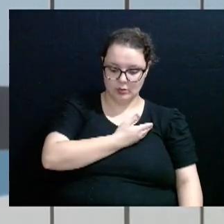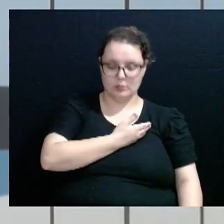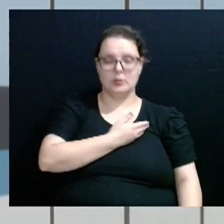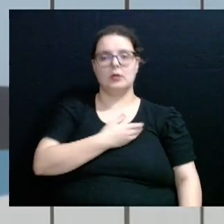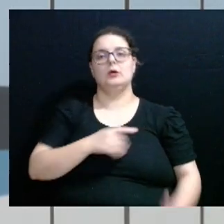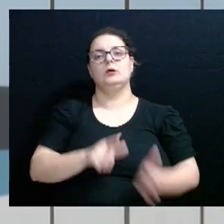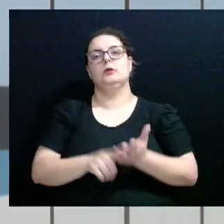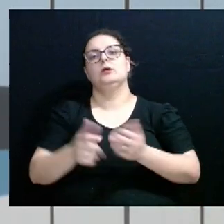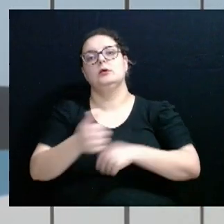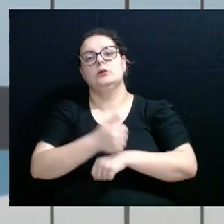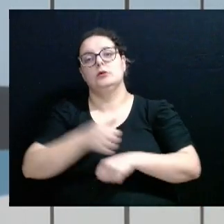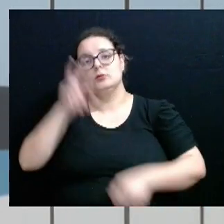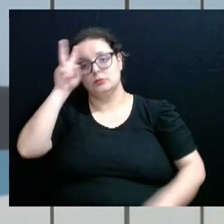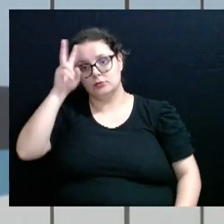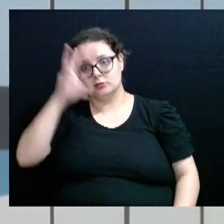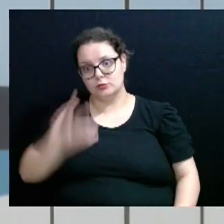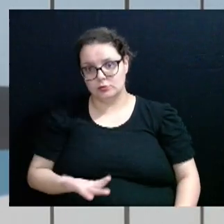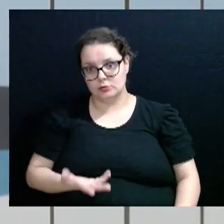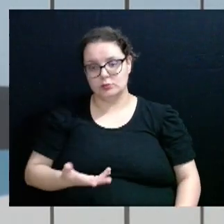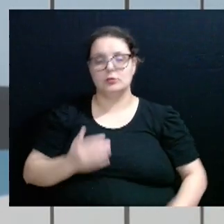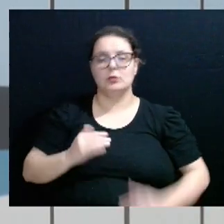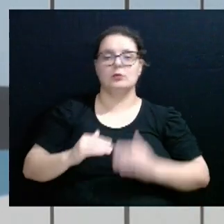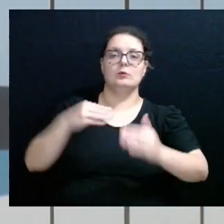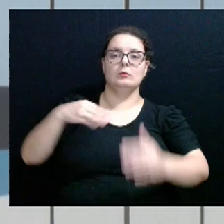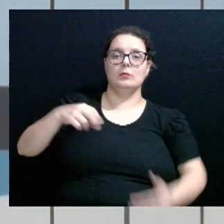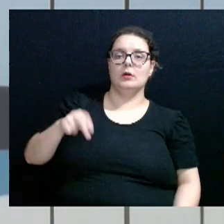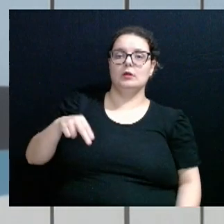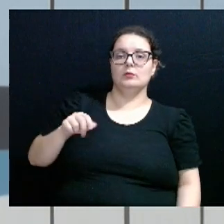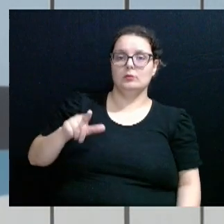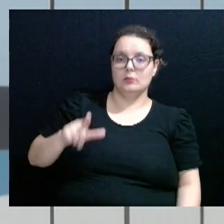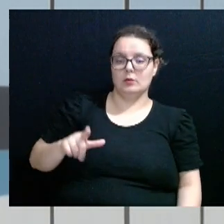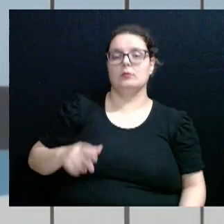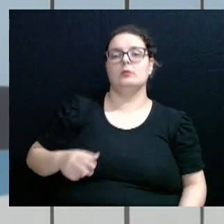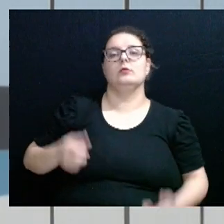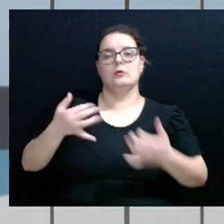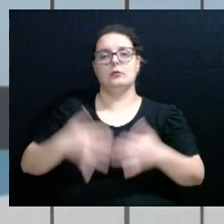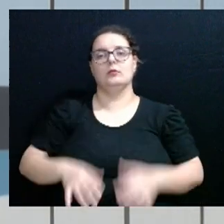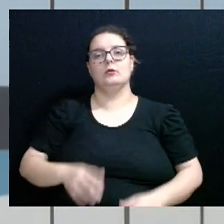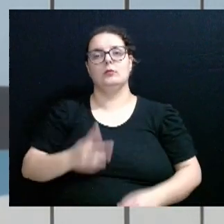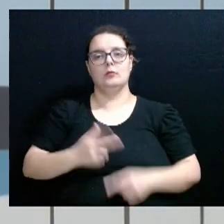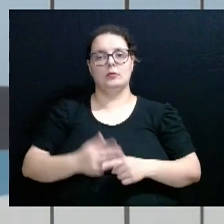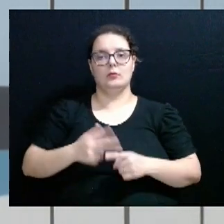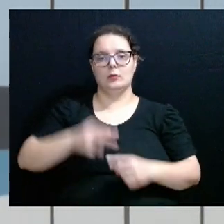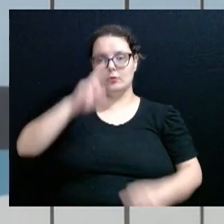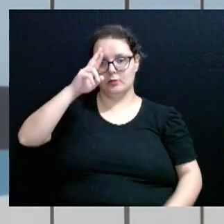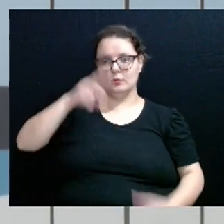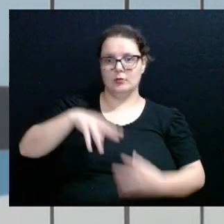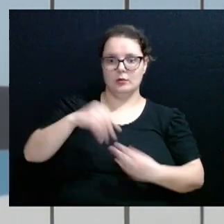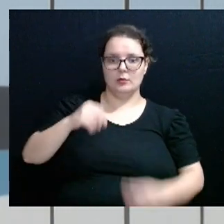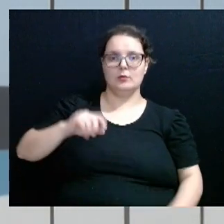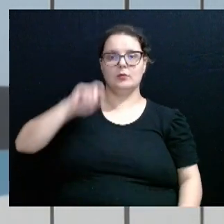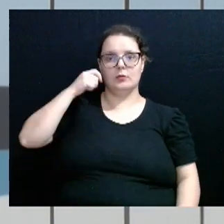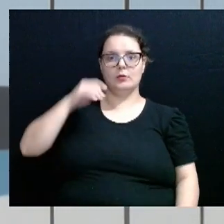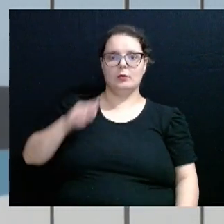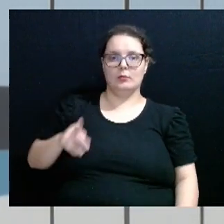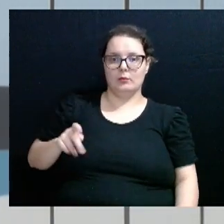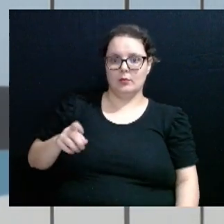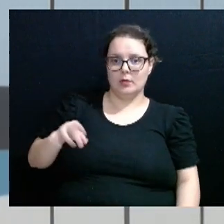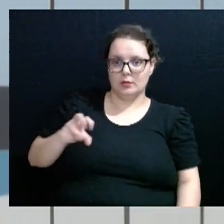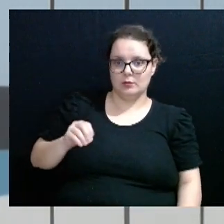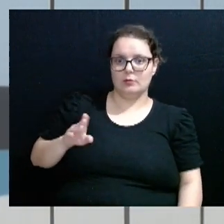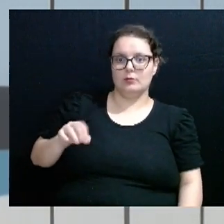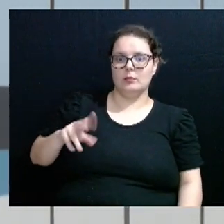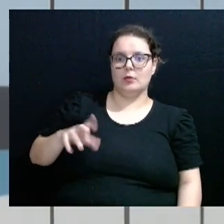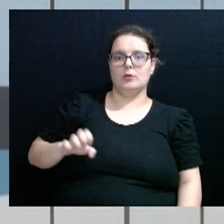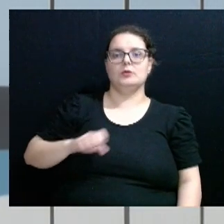gente construiu esse manual de redação com a orientação do editor-chefe e fundador da Alma Preta, o Pedro Borges, o professor Juarez Xavier da